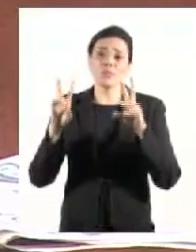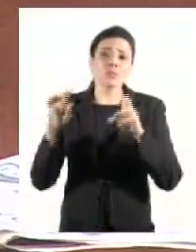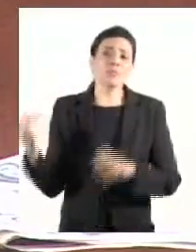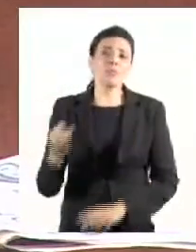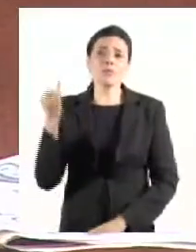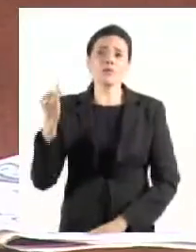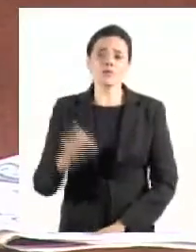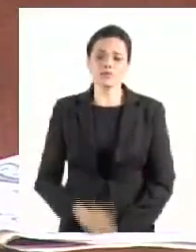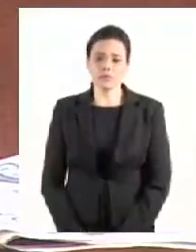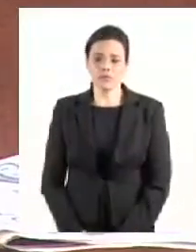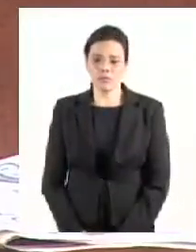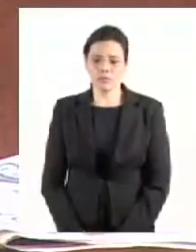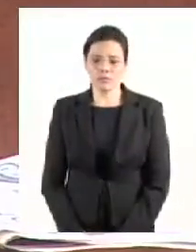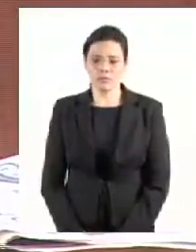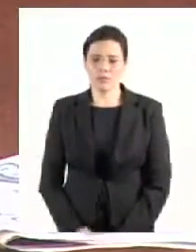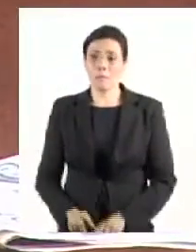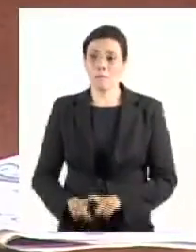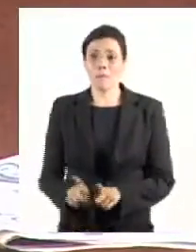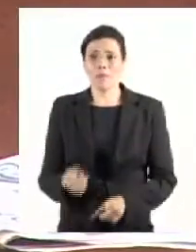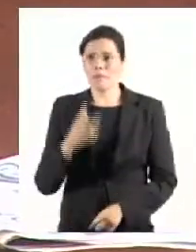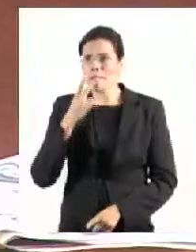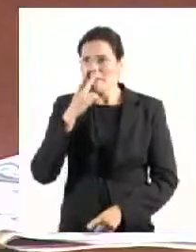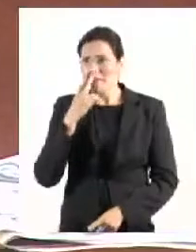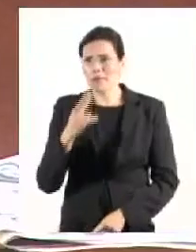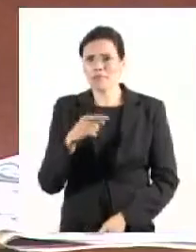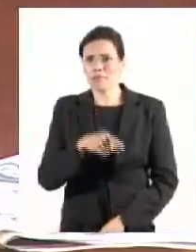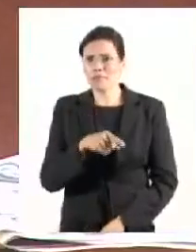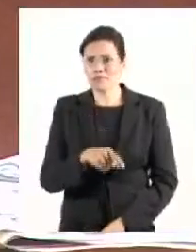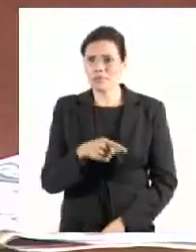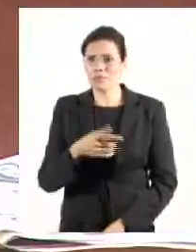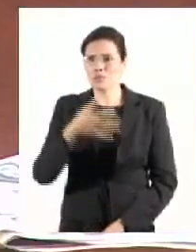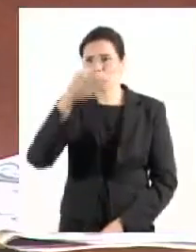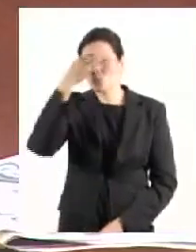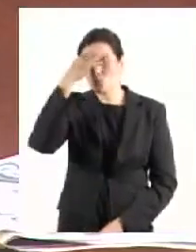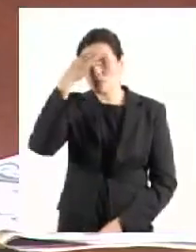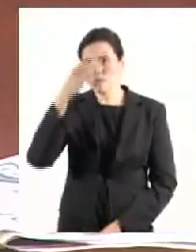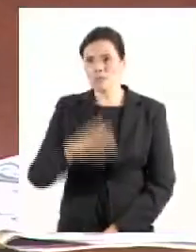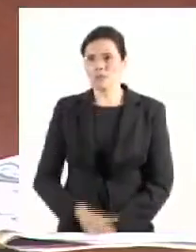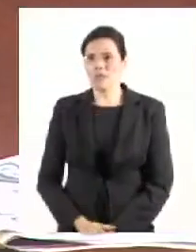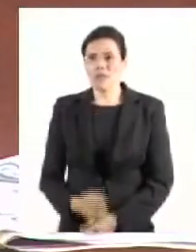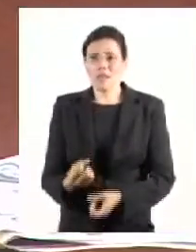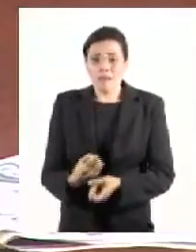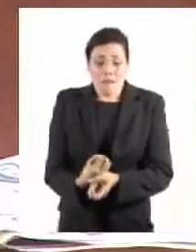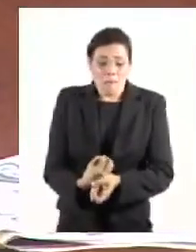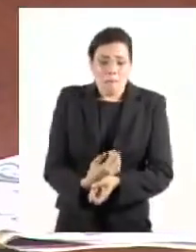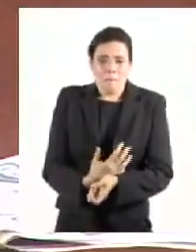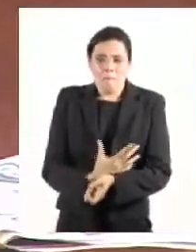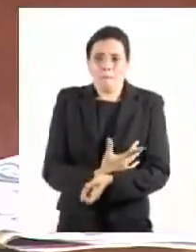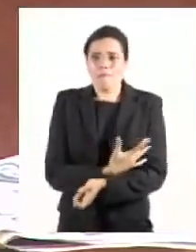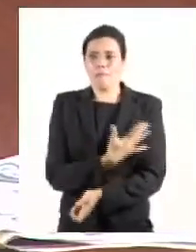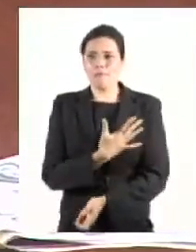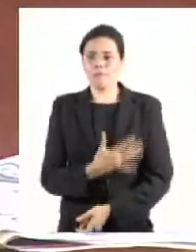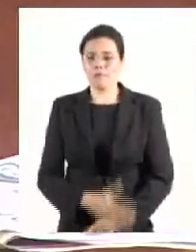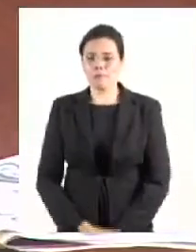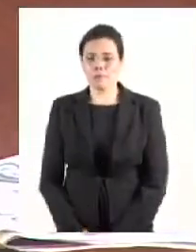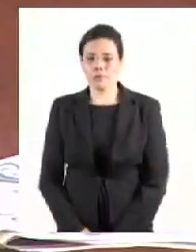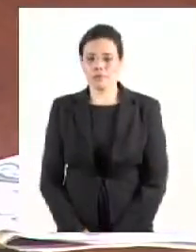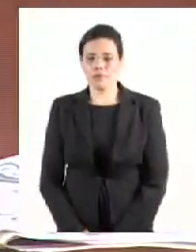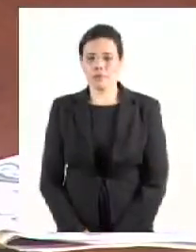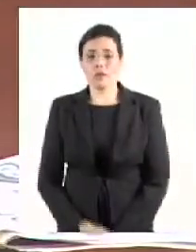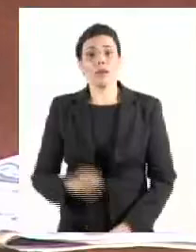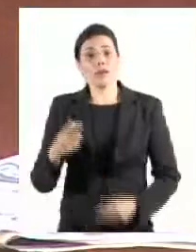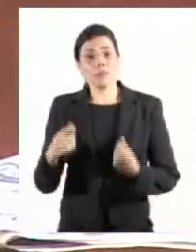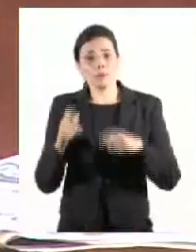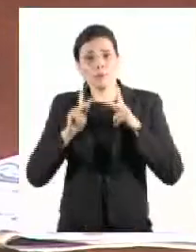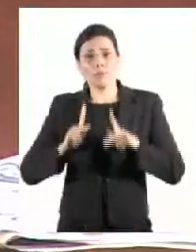controlar. Ele não tem equilíbrio emocional para se controlar e subir aqui nesta tribuna para fazer o que ele precisa